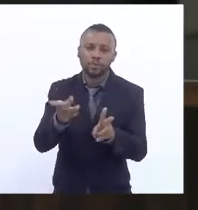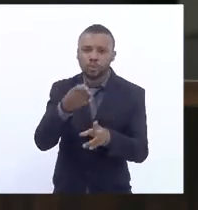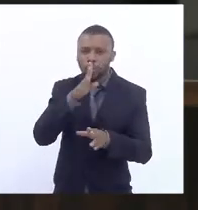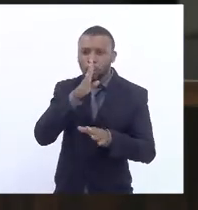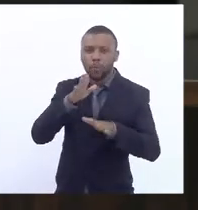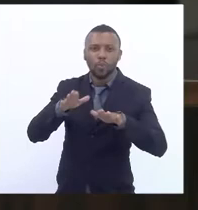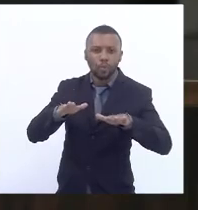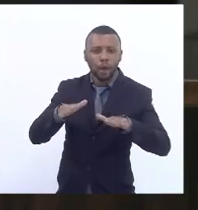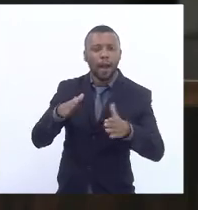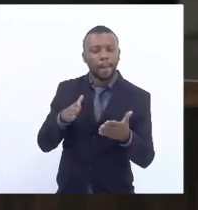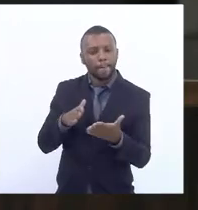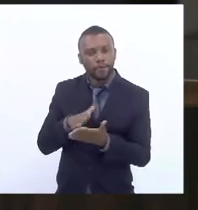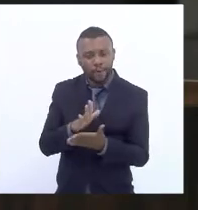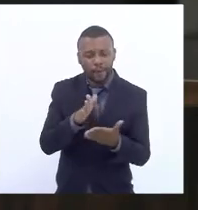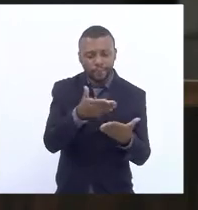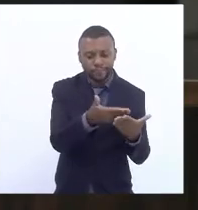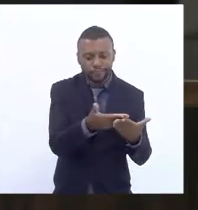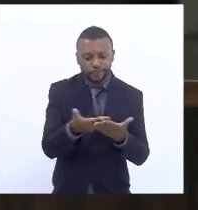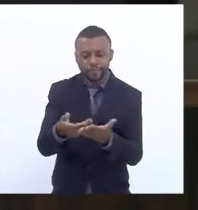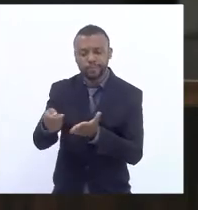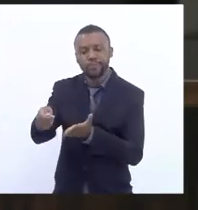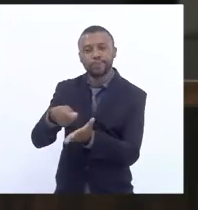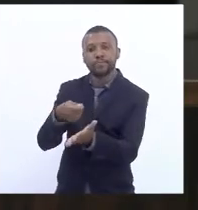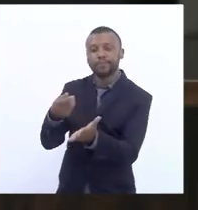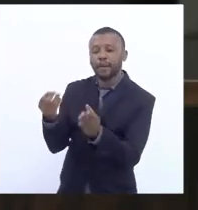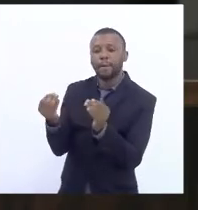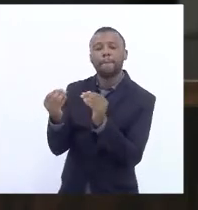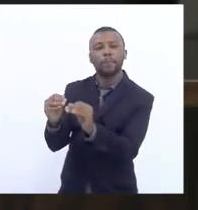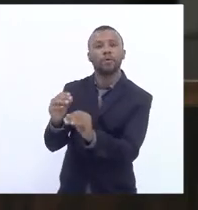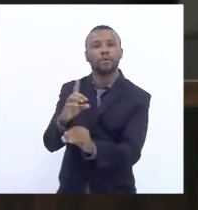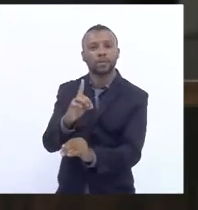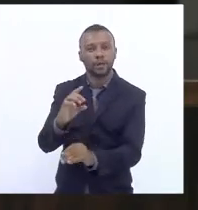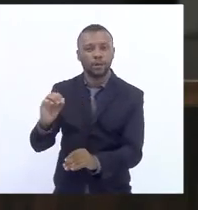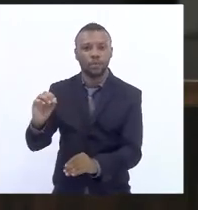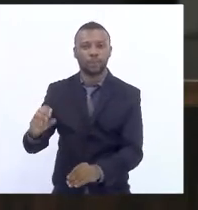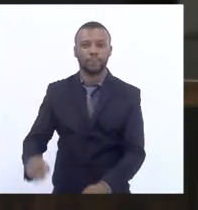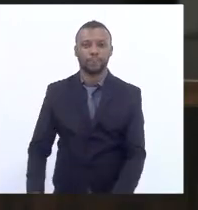Vai aprovado, vai à publicação.